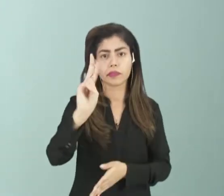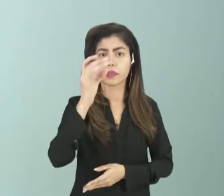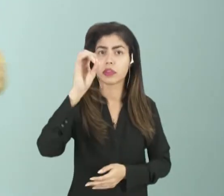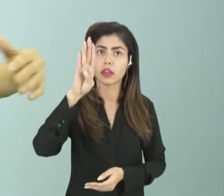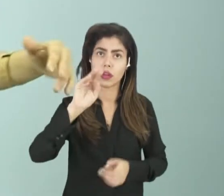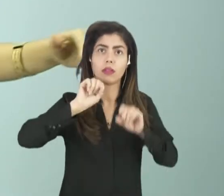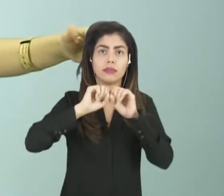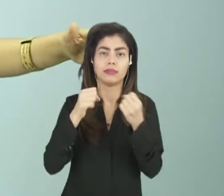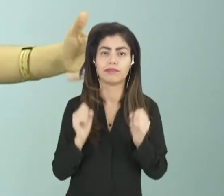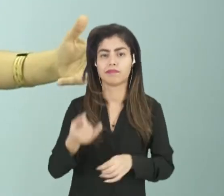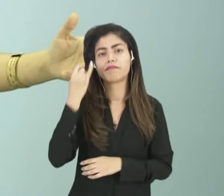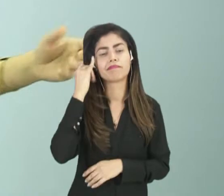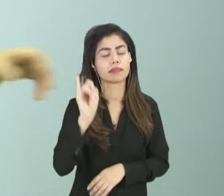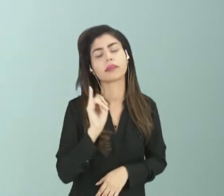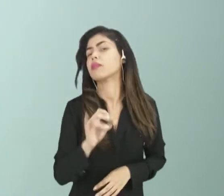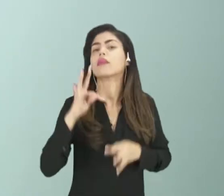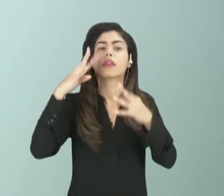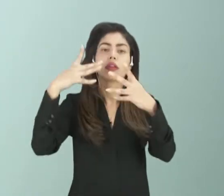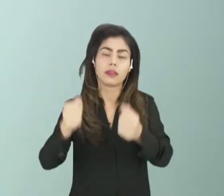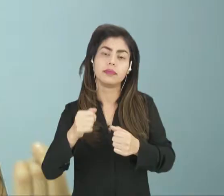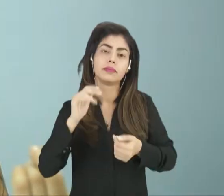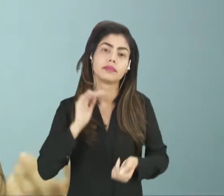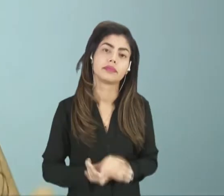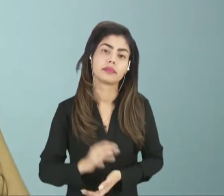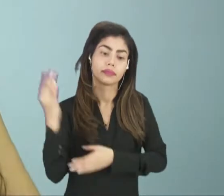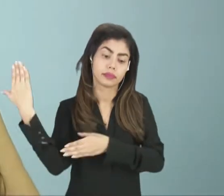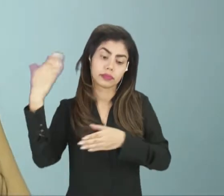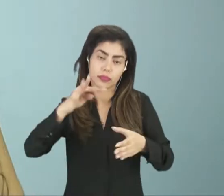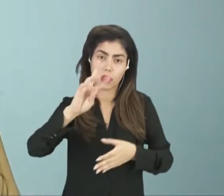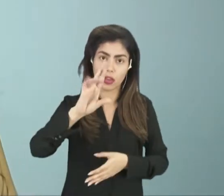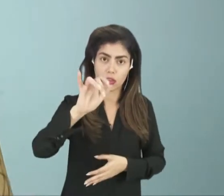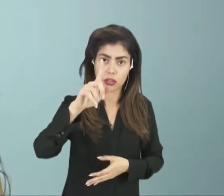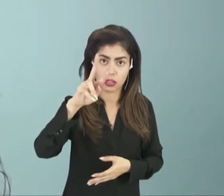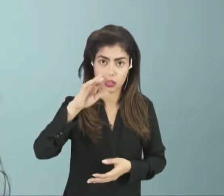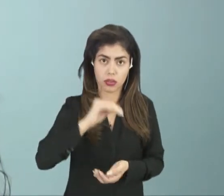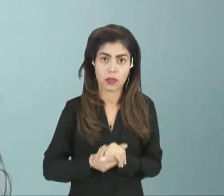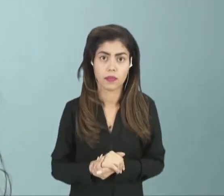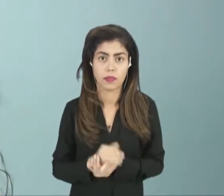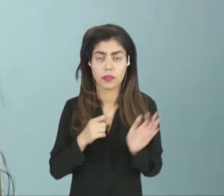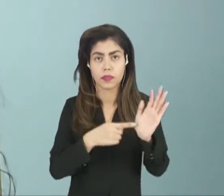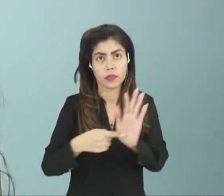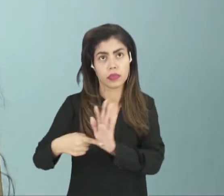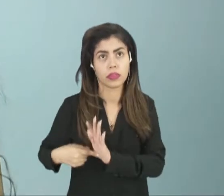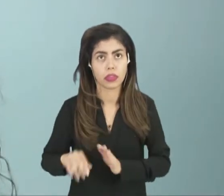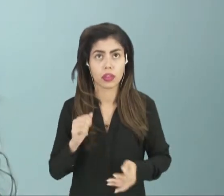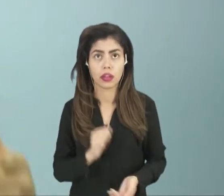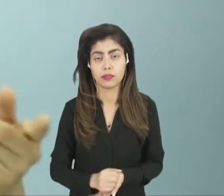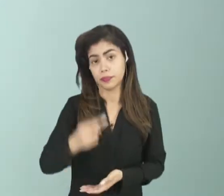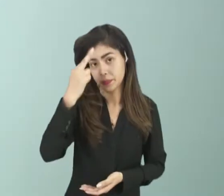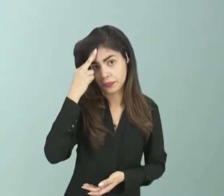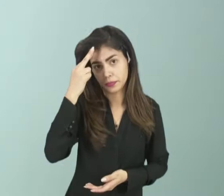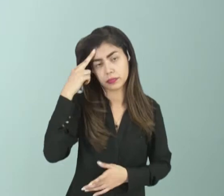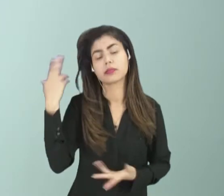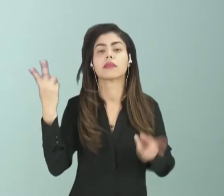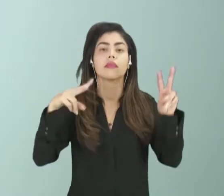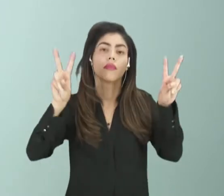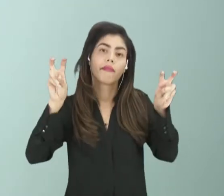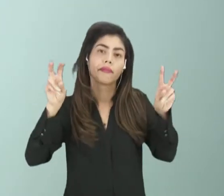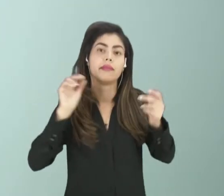vai quebrando os ideais medievais teocêntricos e vão afirmando o antropocentrismo, a razão. Então, a